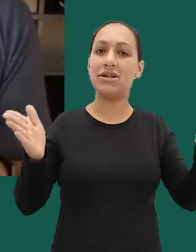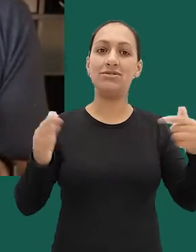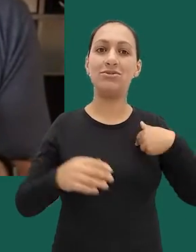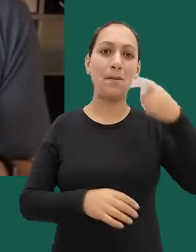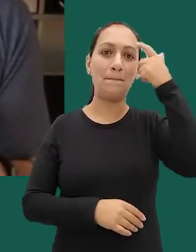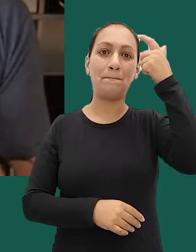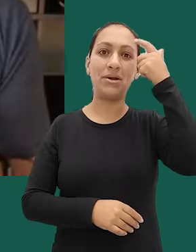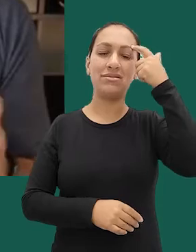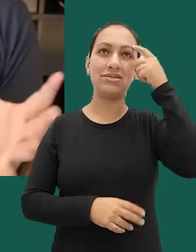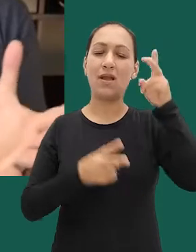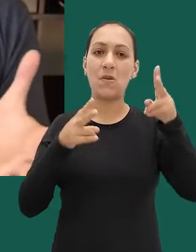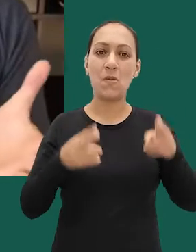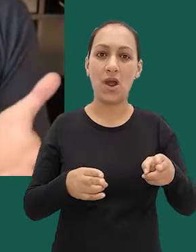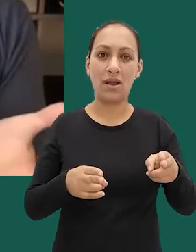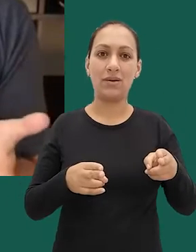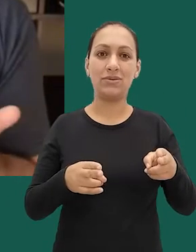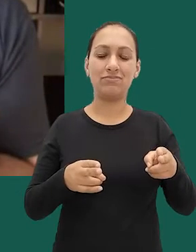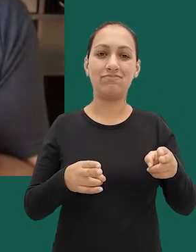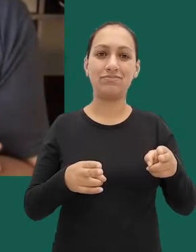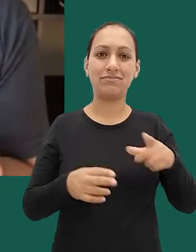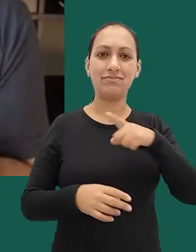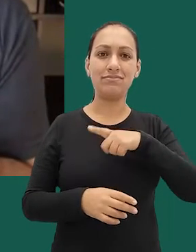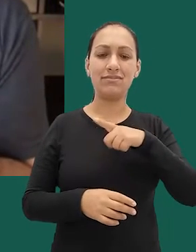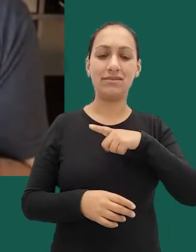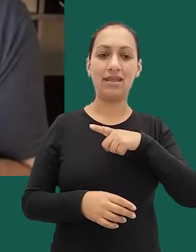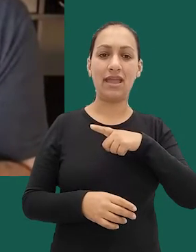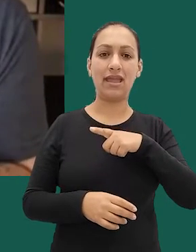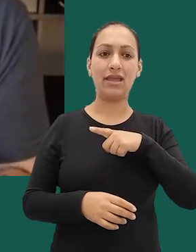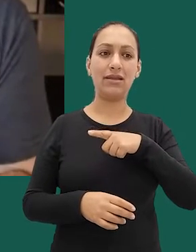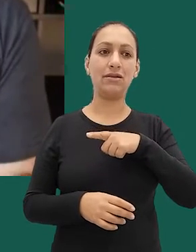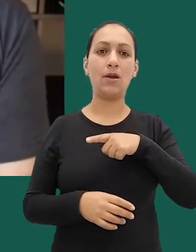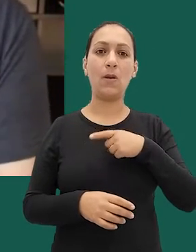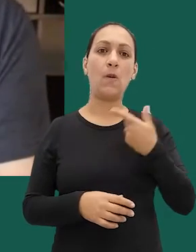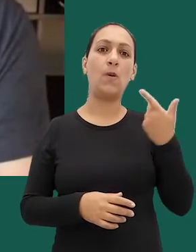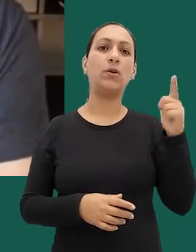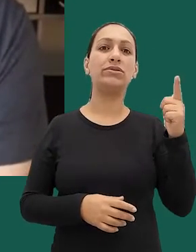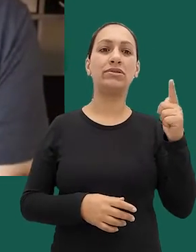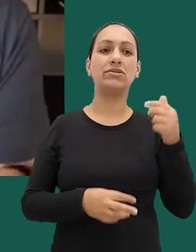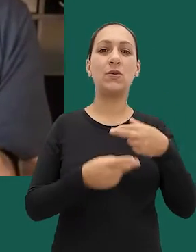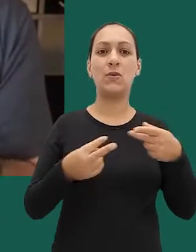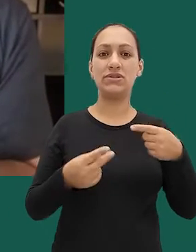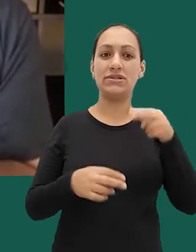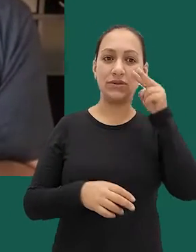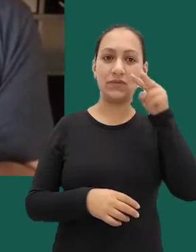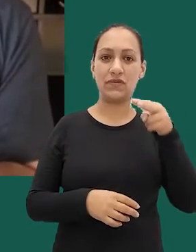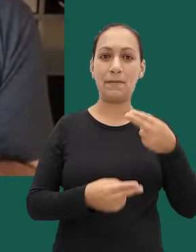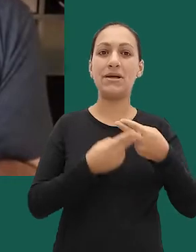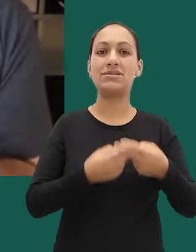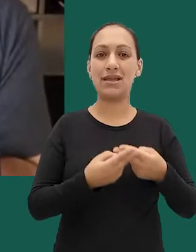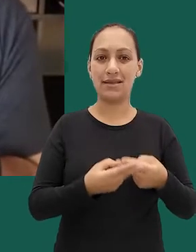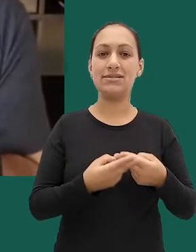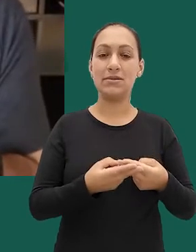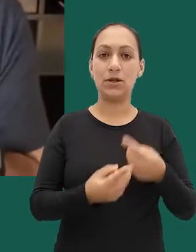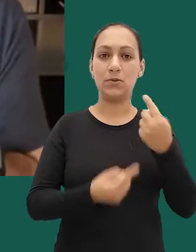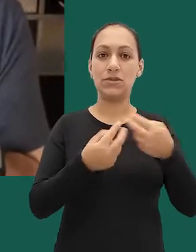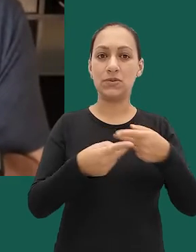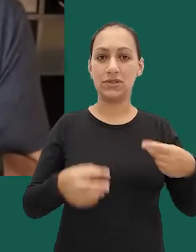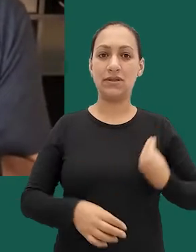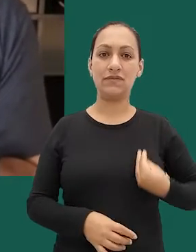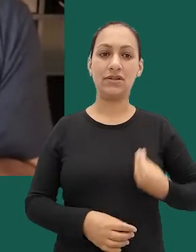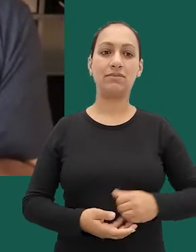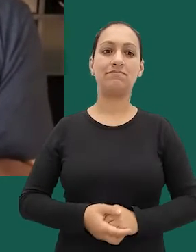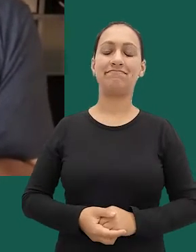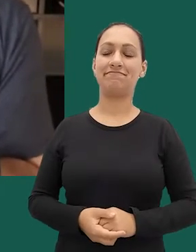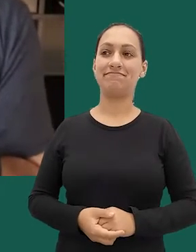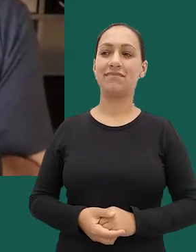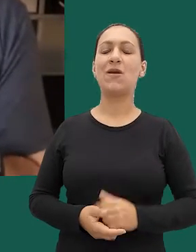Você tem muito mais tolerância para as coisas na vida. É muito gostoso, né? E eu tenho a impressão que cada lugar para